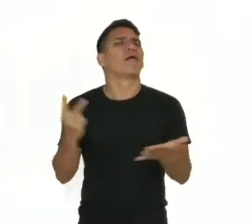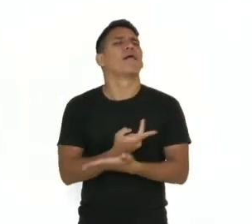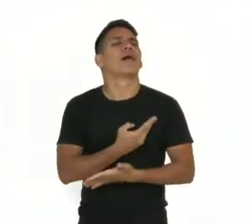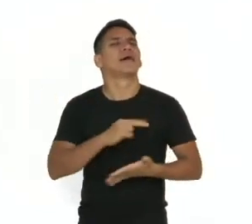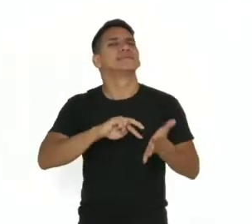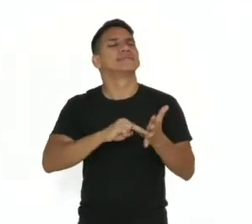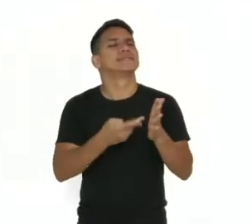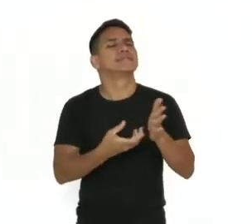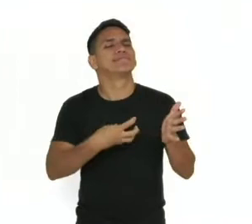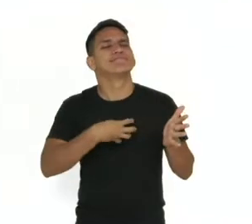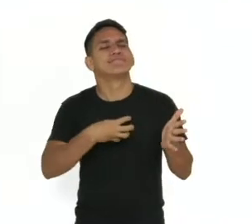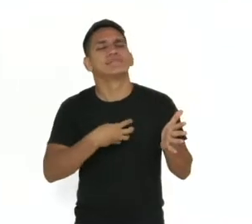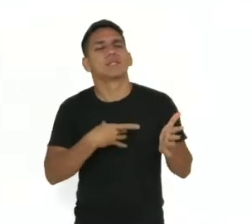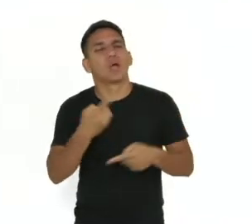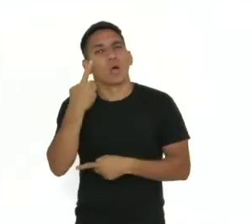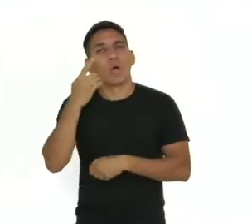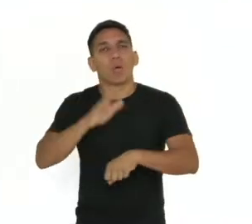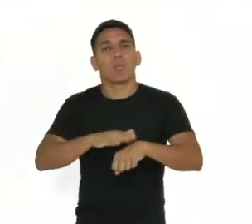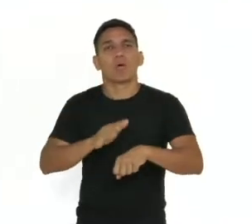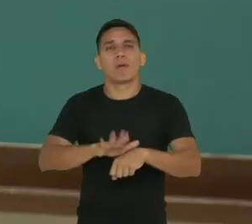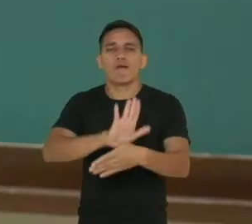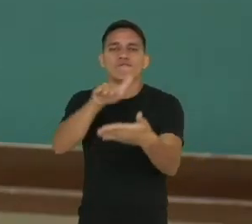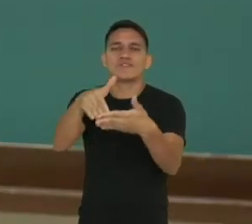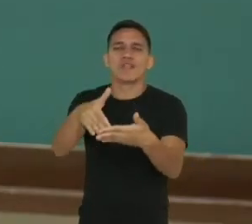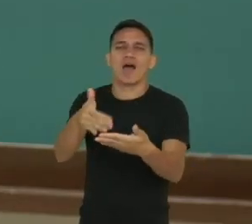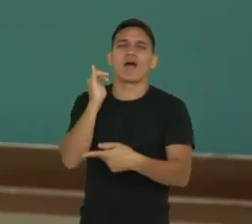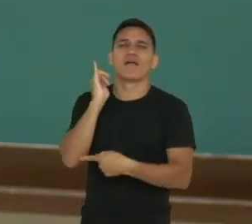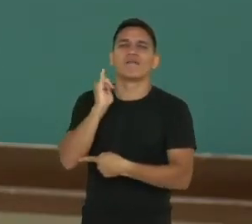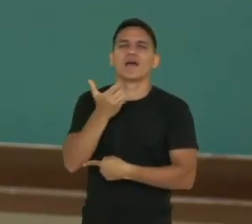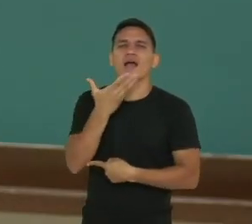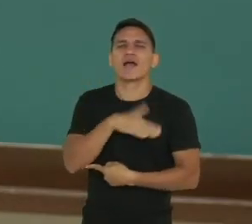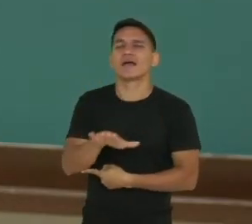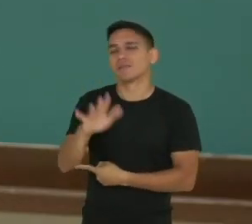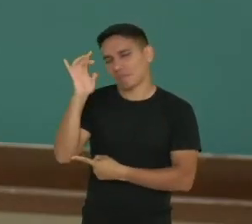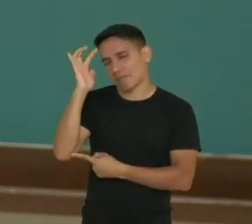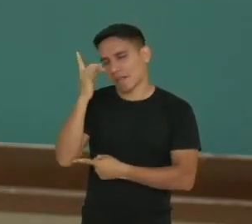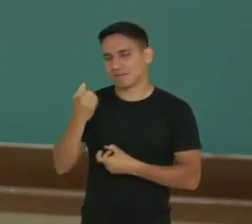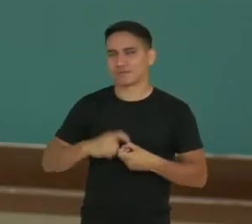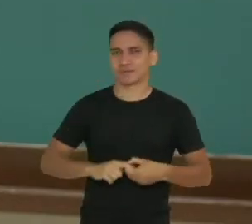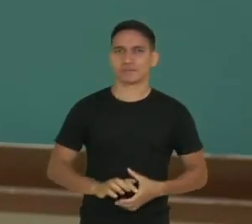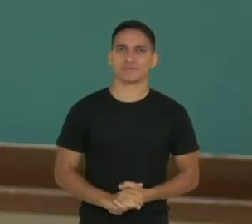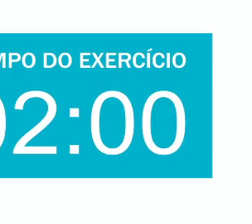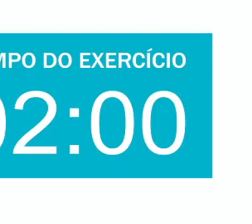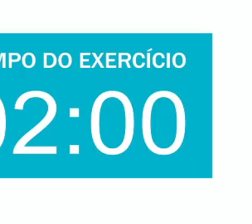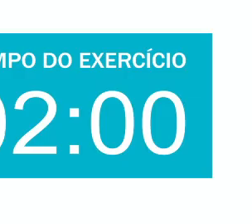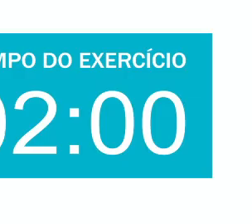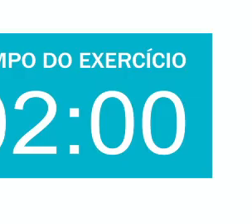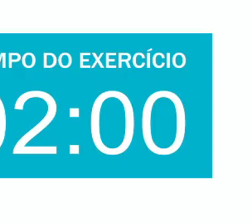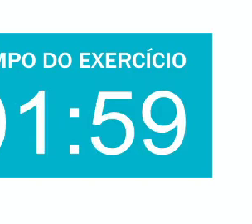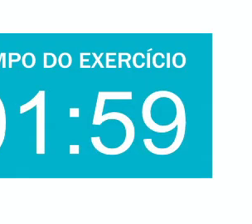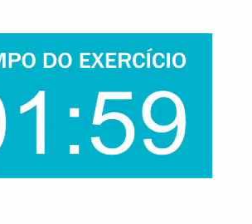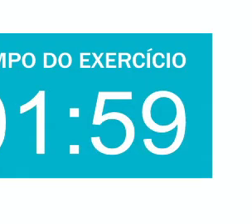sentido é provocado pela fala final do menino? Pense a respeito, já voltamos.